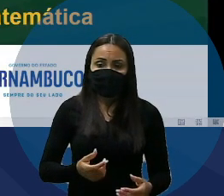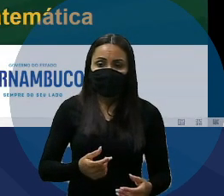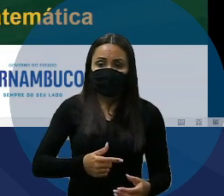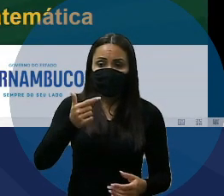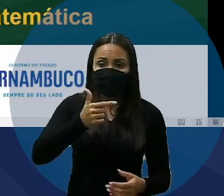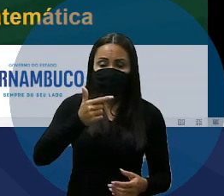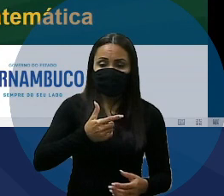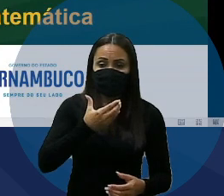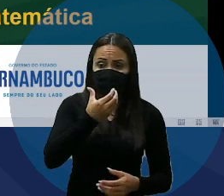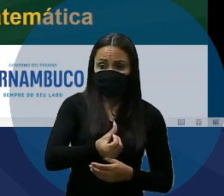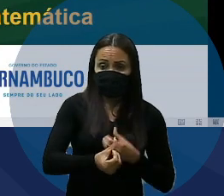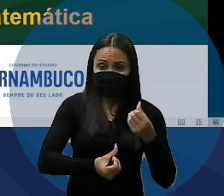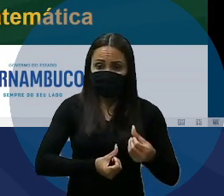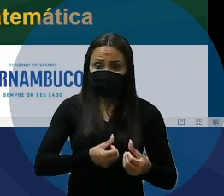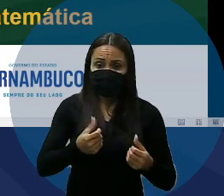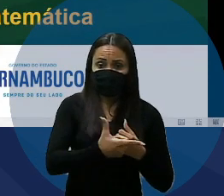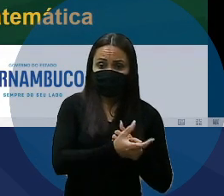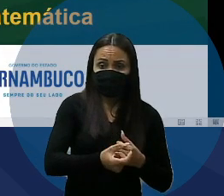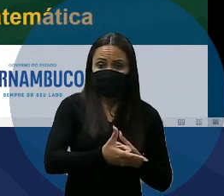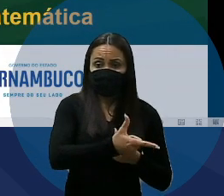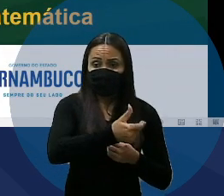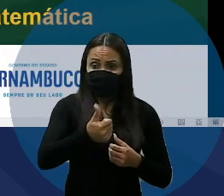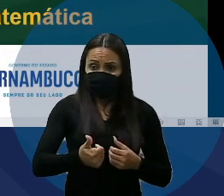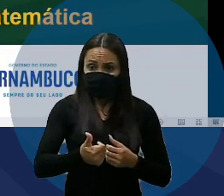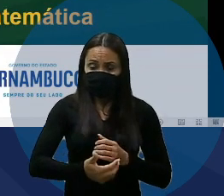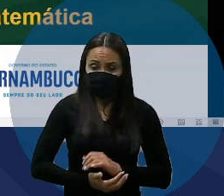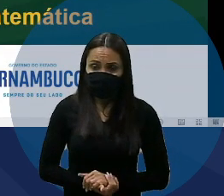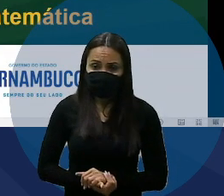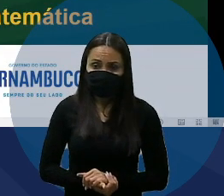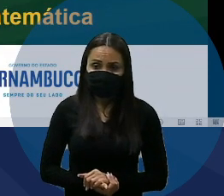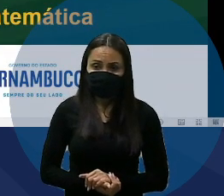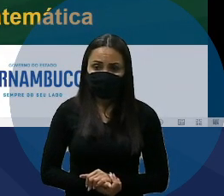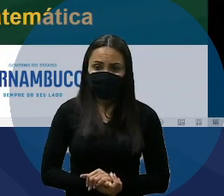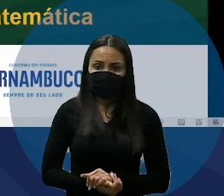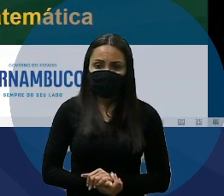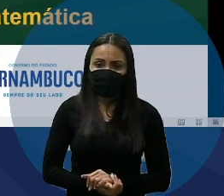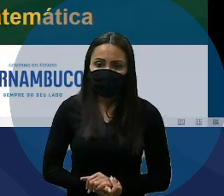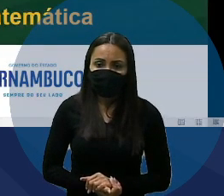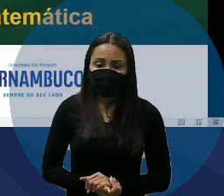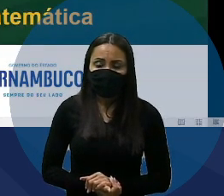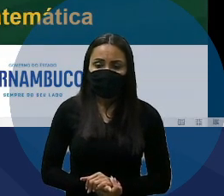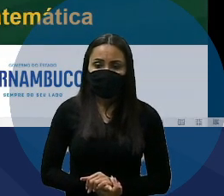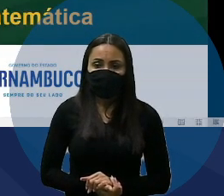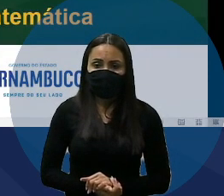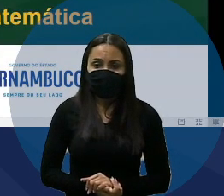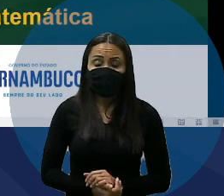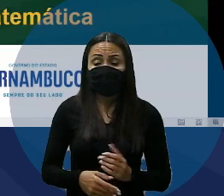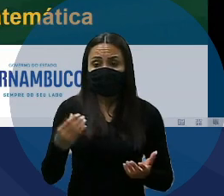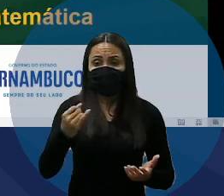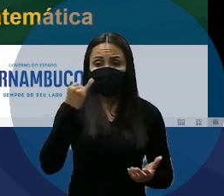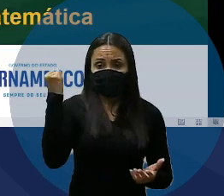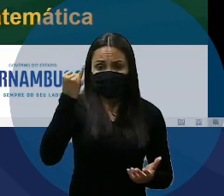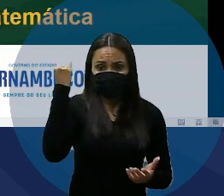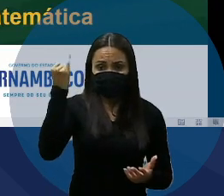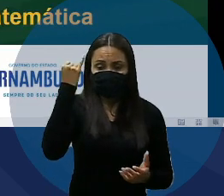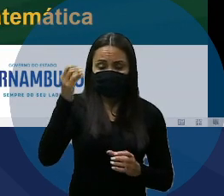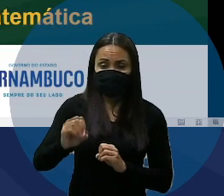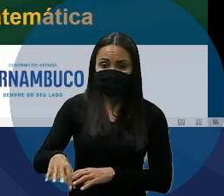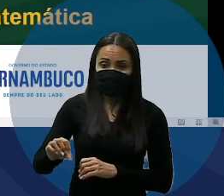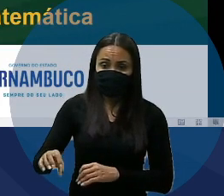na Herém Comendador Manuel Caetano de Brito. O título, Dinheiro Vem, Dinheiro Vai, a importância da educação